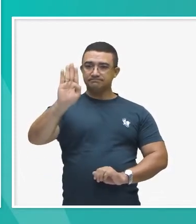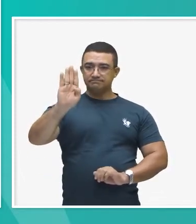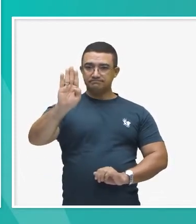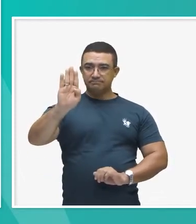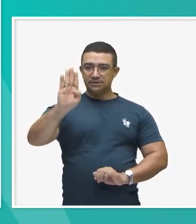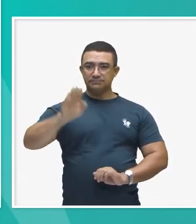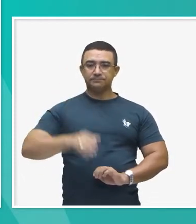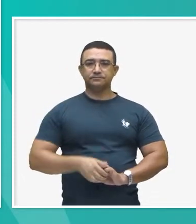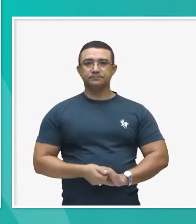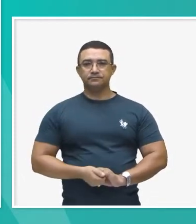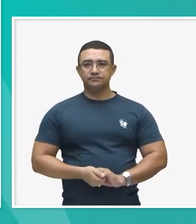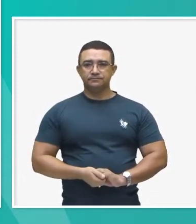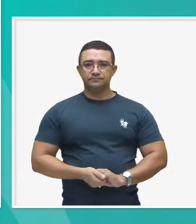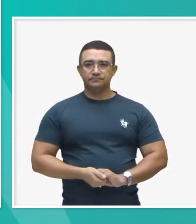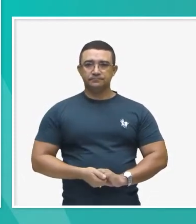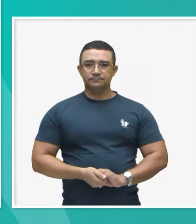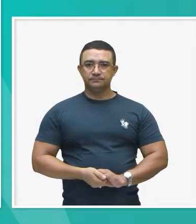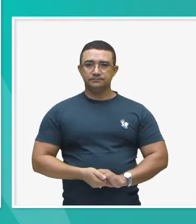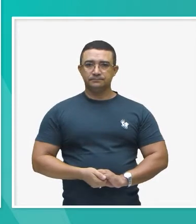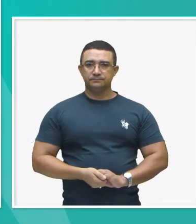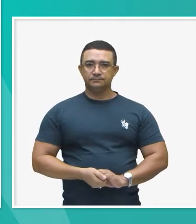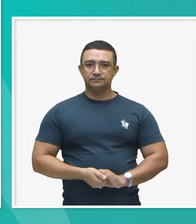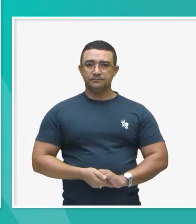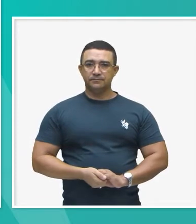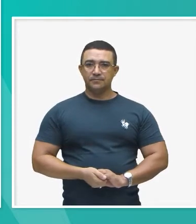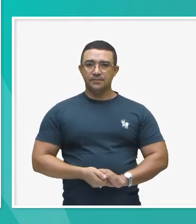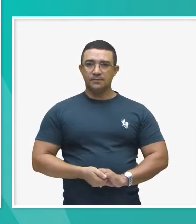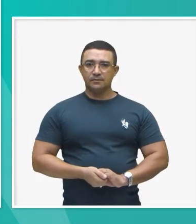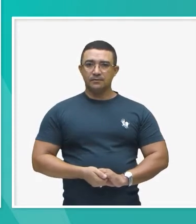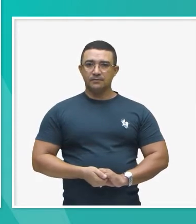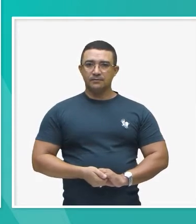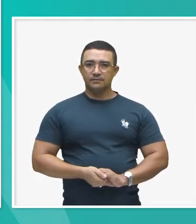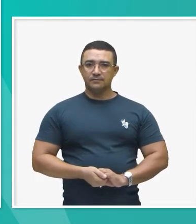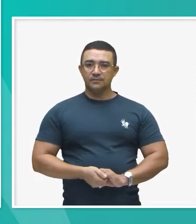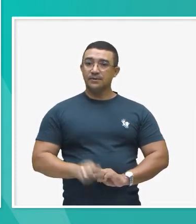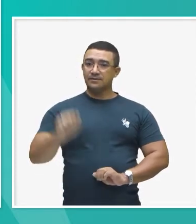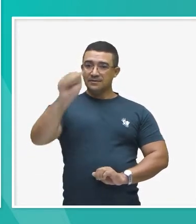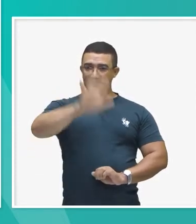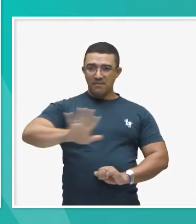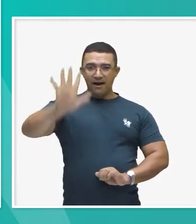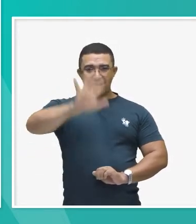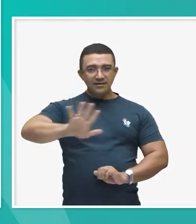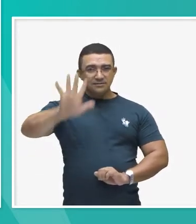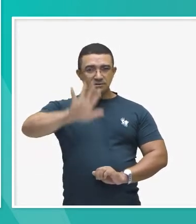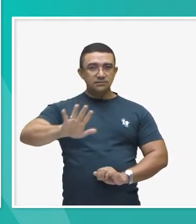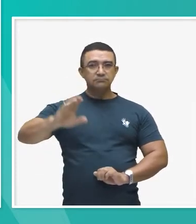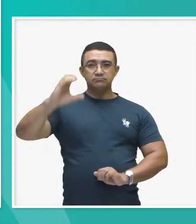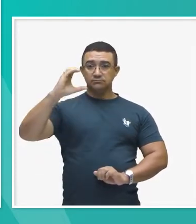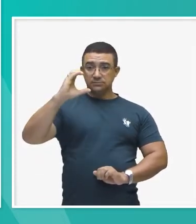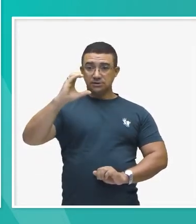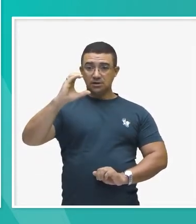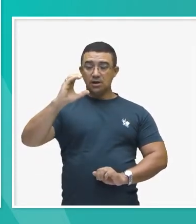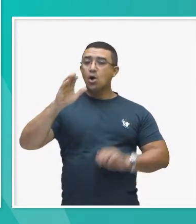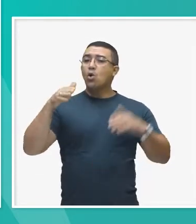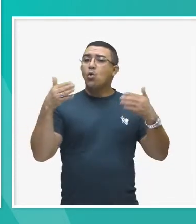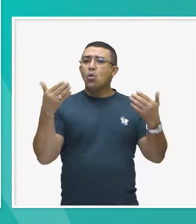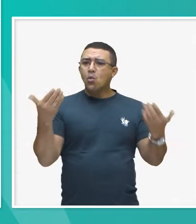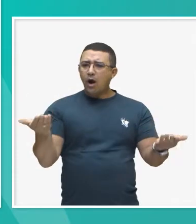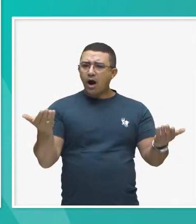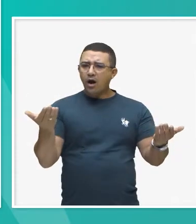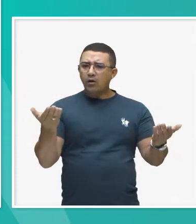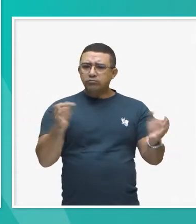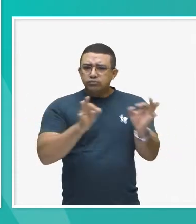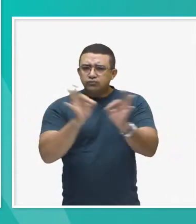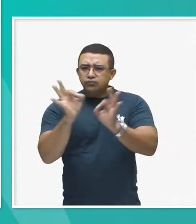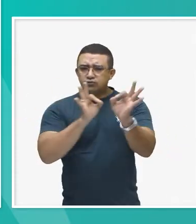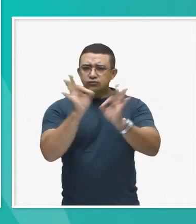E agora a imagem C. Tá? Vocês vão me dar a ordem correta, real dessas imagens, tá